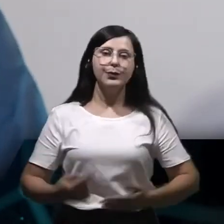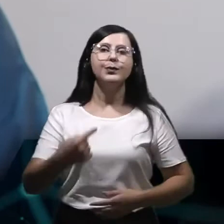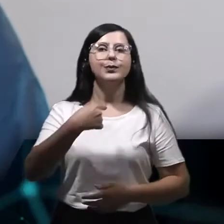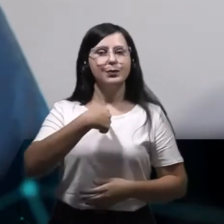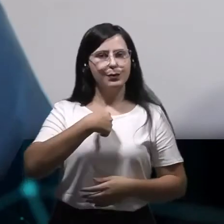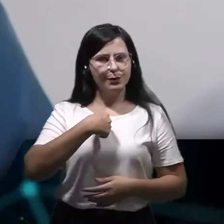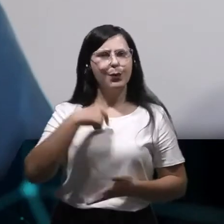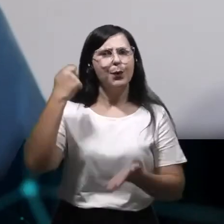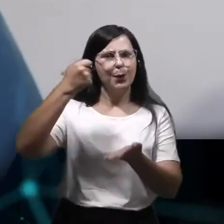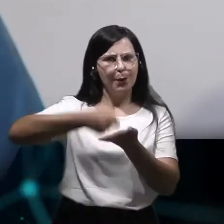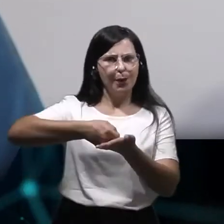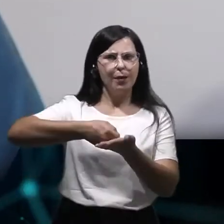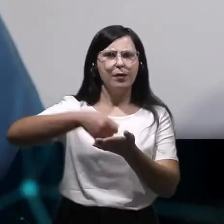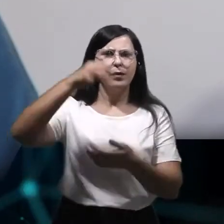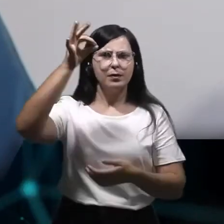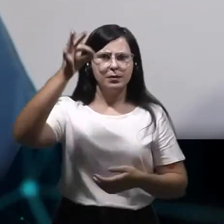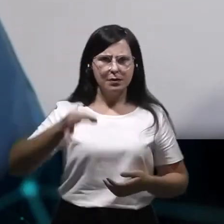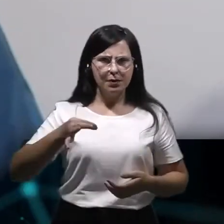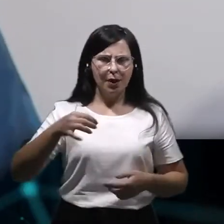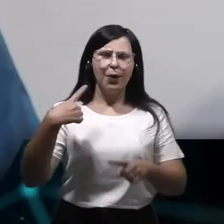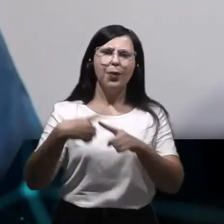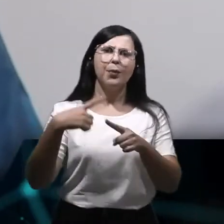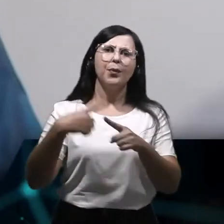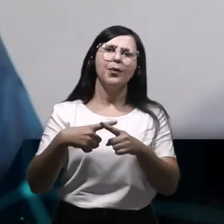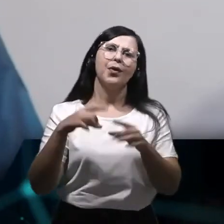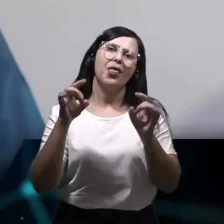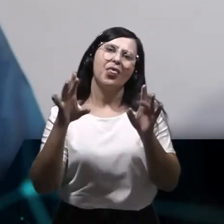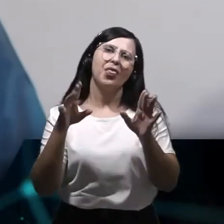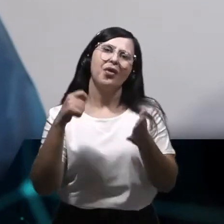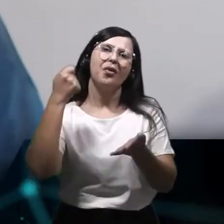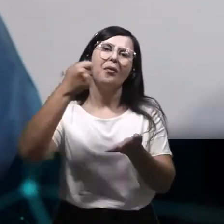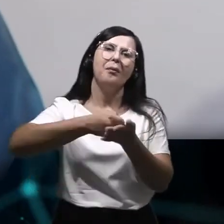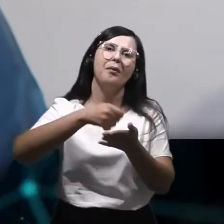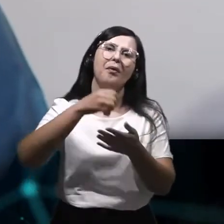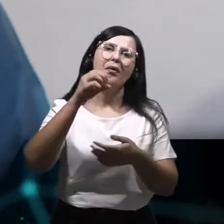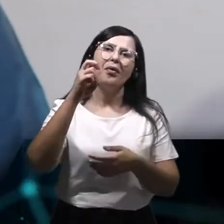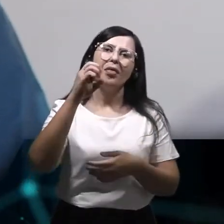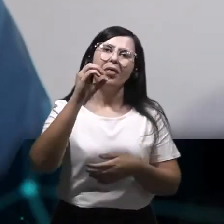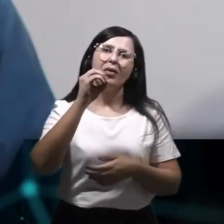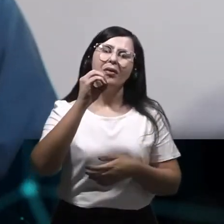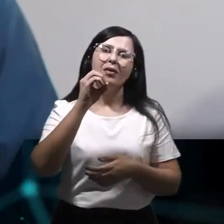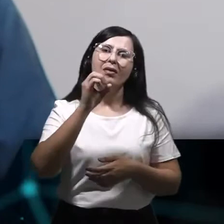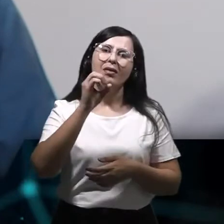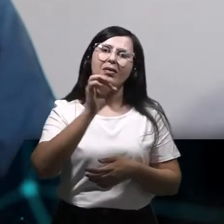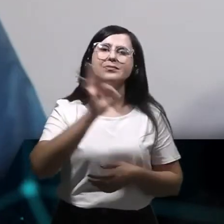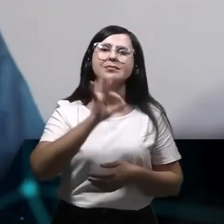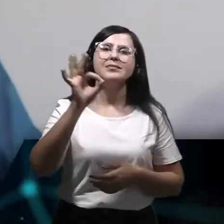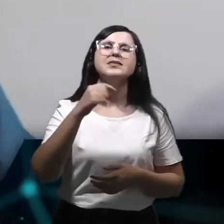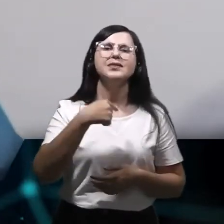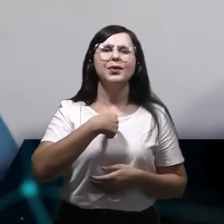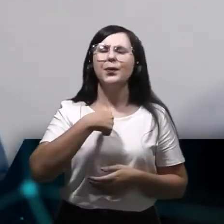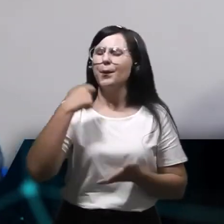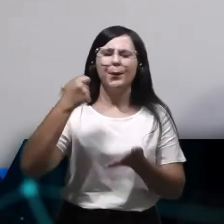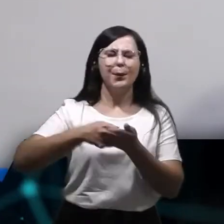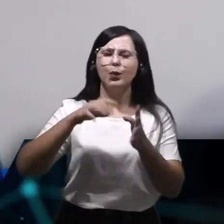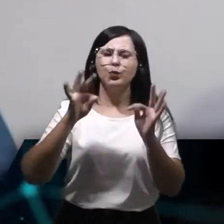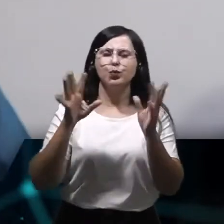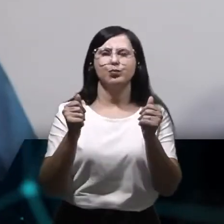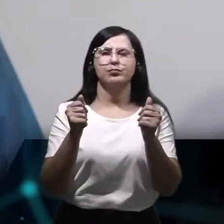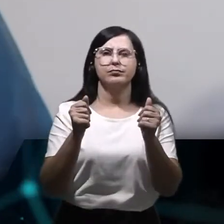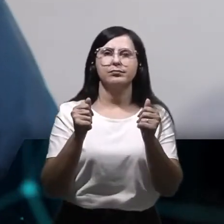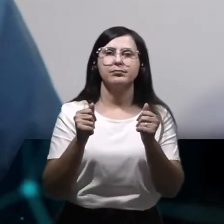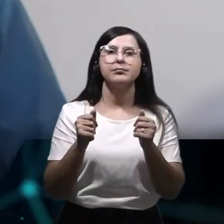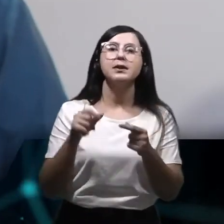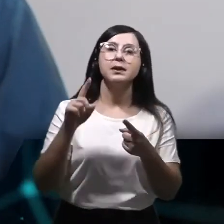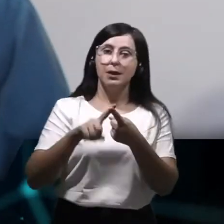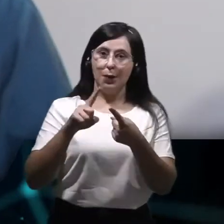paguei o restante do mês de abril, que só tinha sido pago 50%, e paguei o mês de maio. E a questão do Covid, o prefeito Hilário,